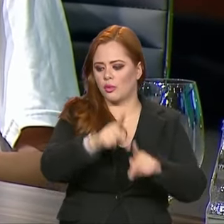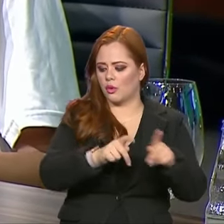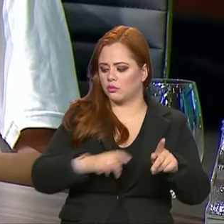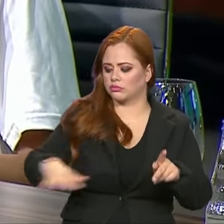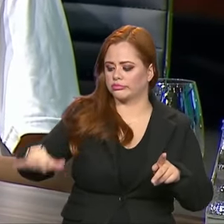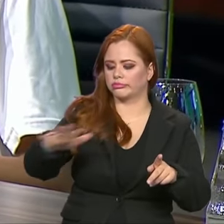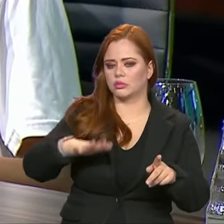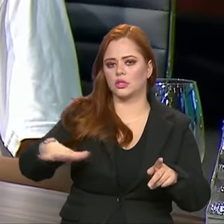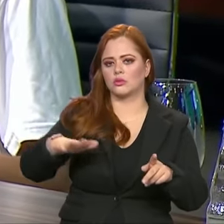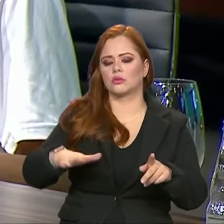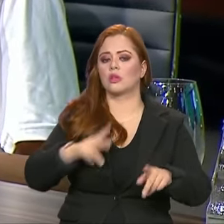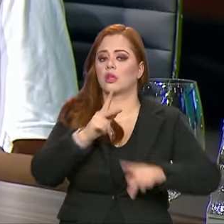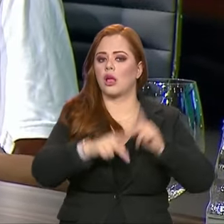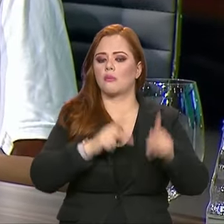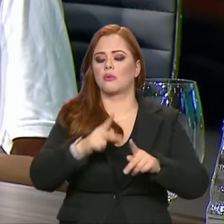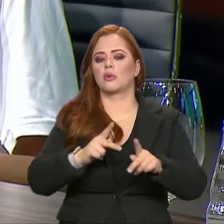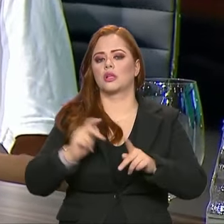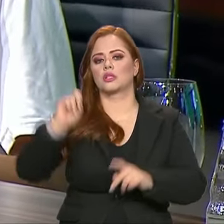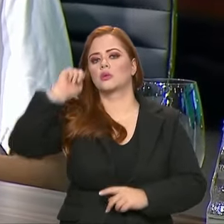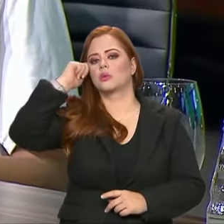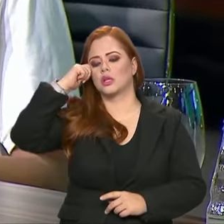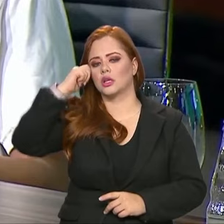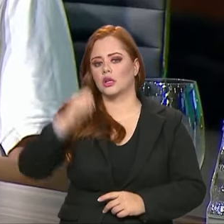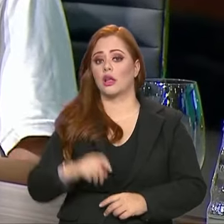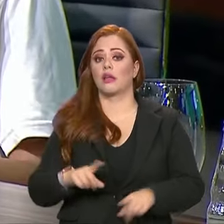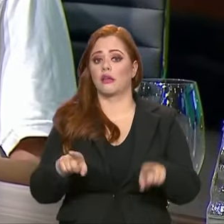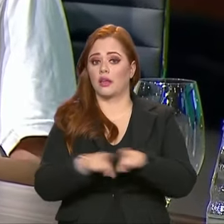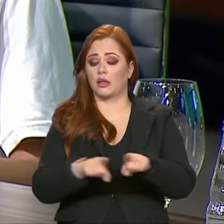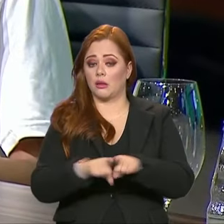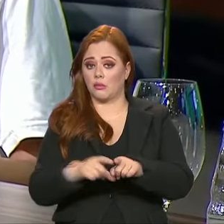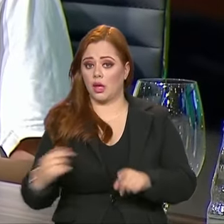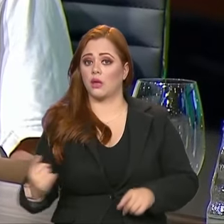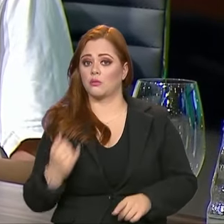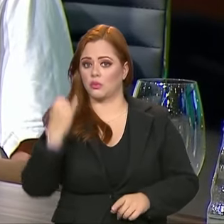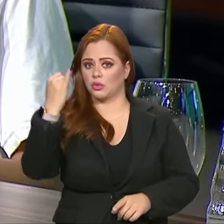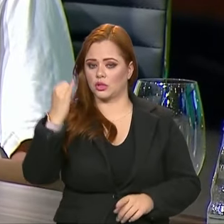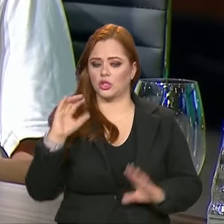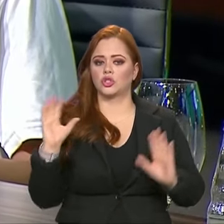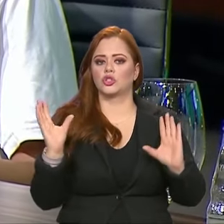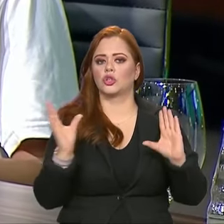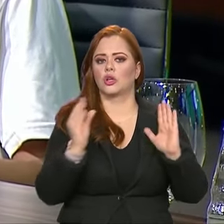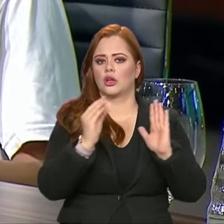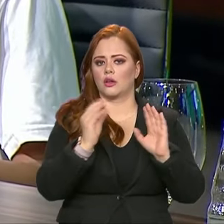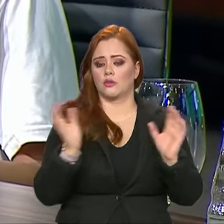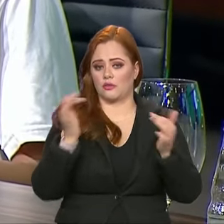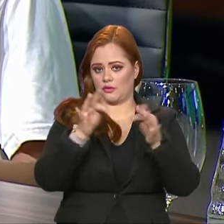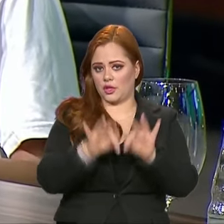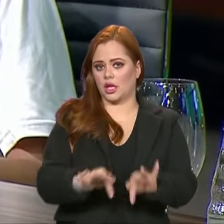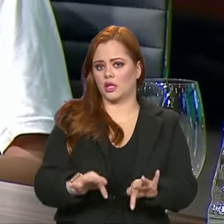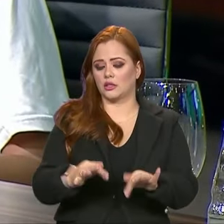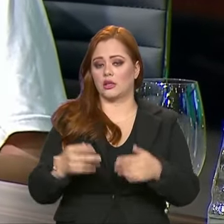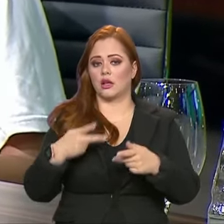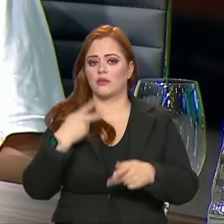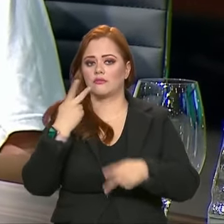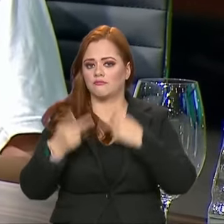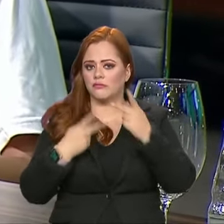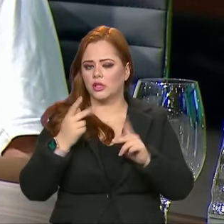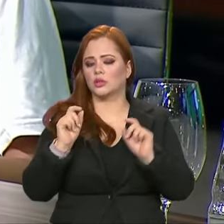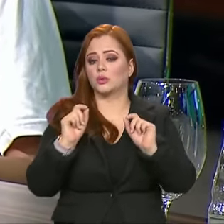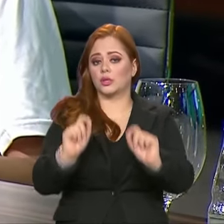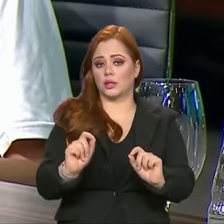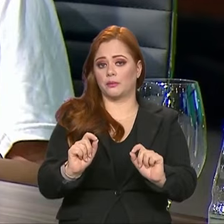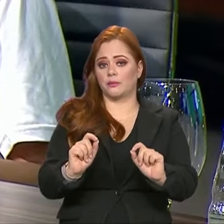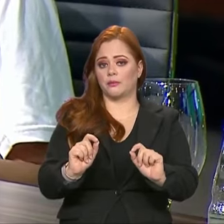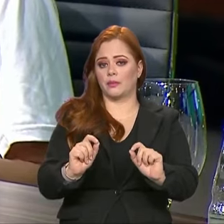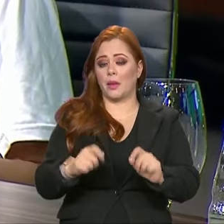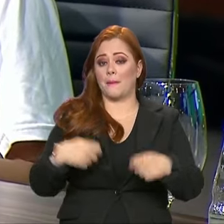a contribuição das populações negras. E, principalmente, gostaria de concluir dizendo algo fundamental.